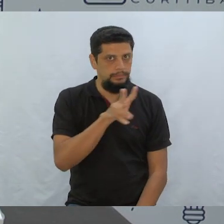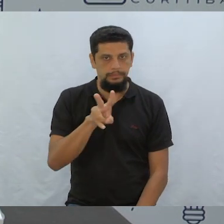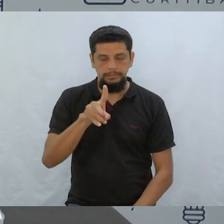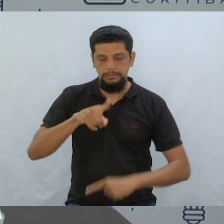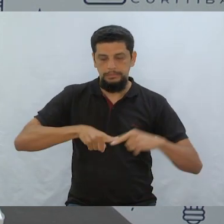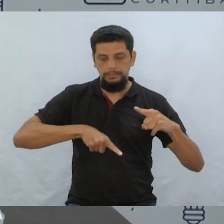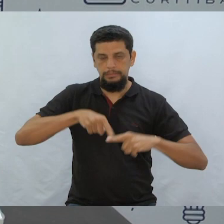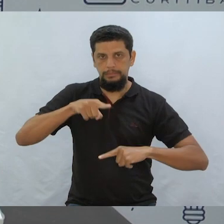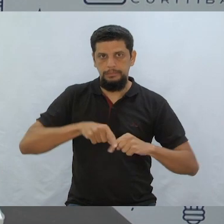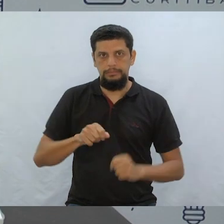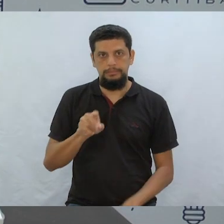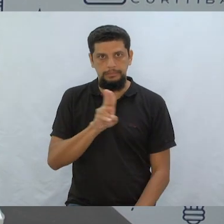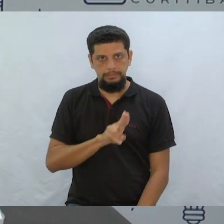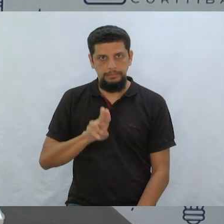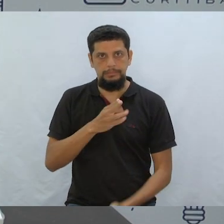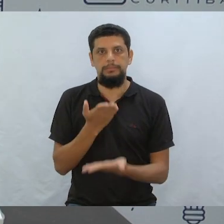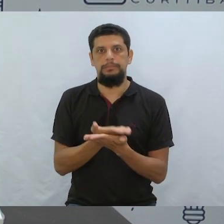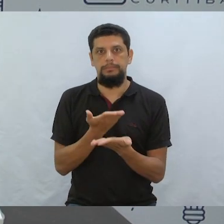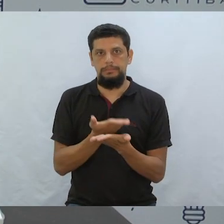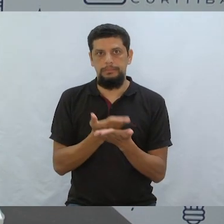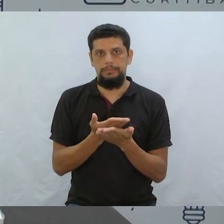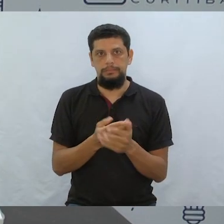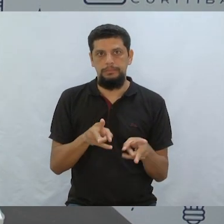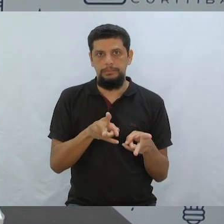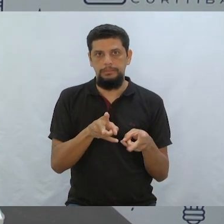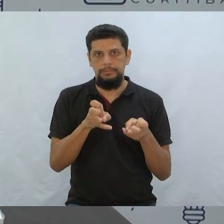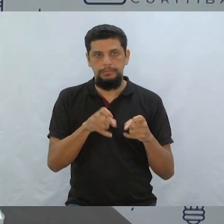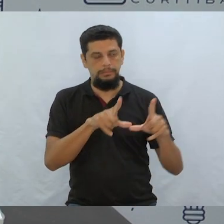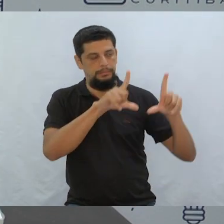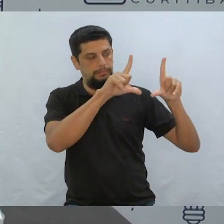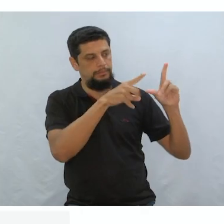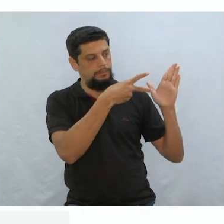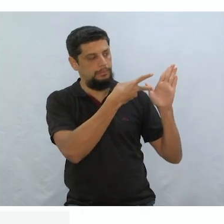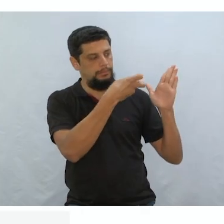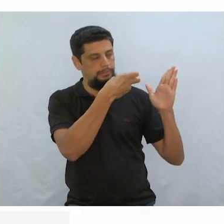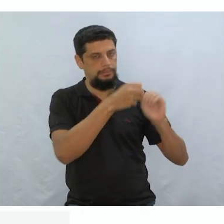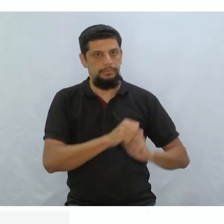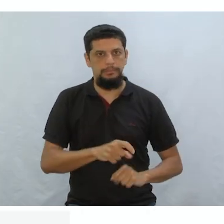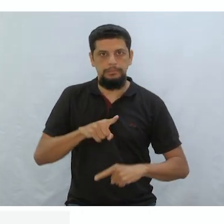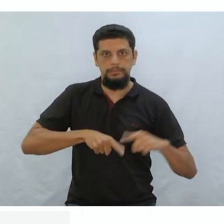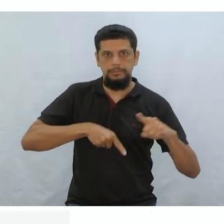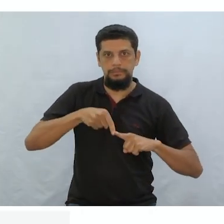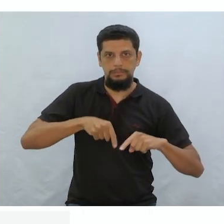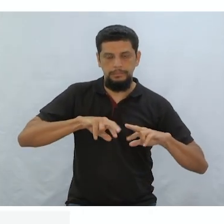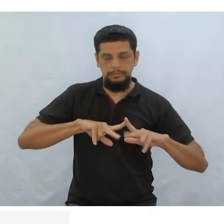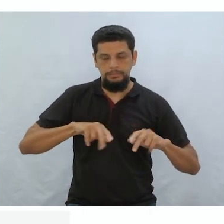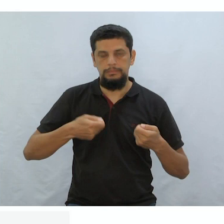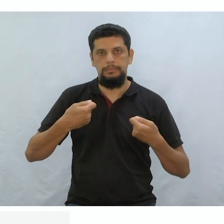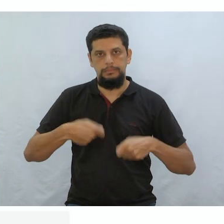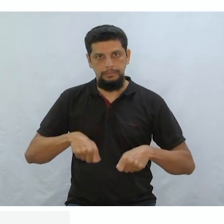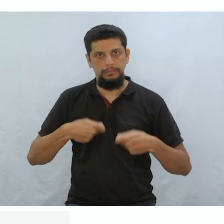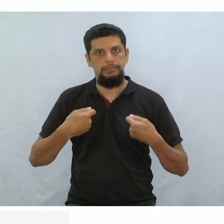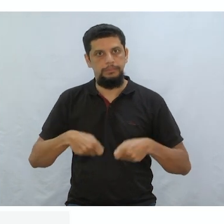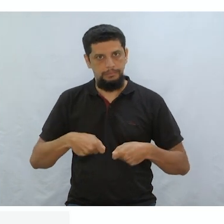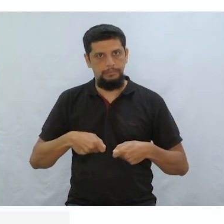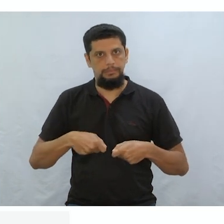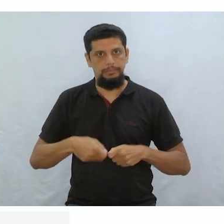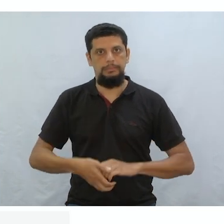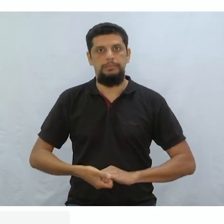os materiais que vamos utilizar para esta aula. Observem lá na tela. Materiais que vamos precisar.